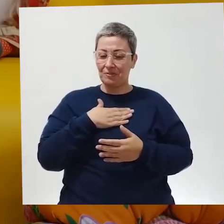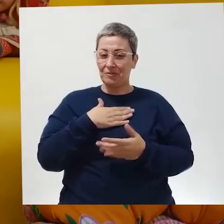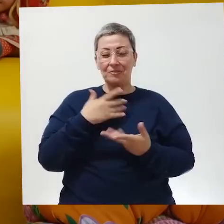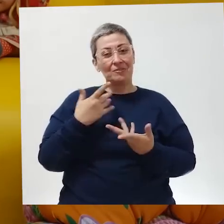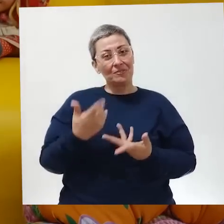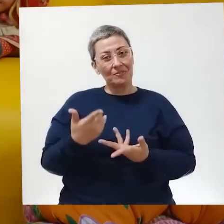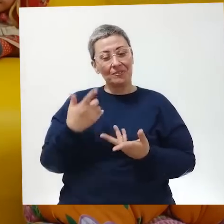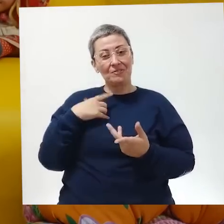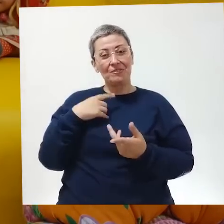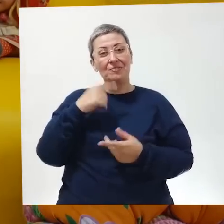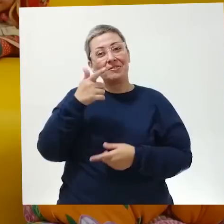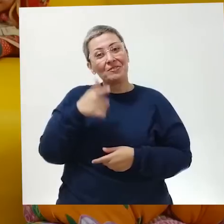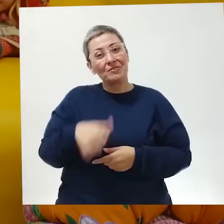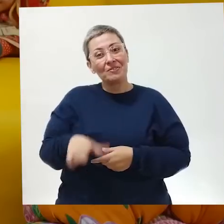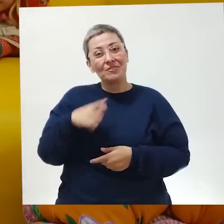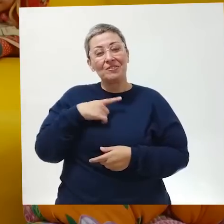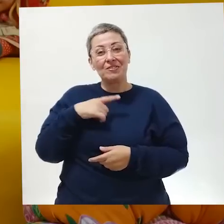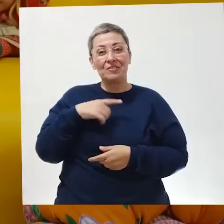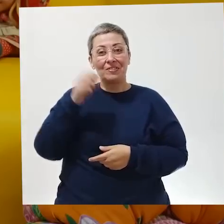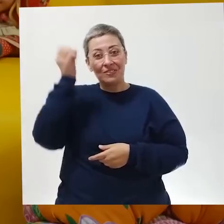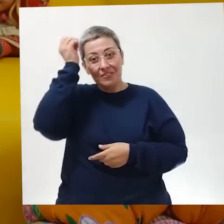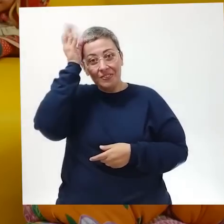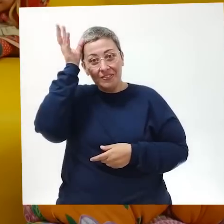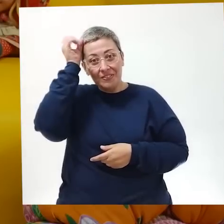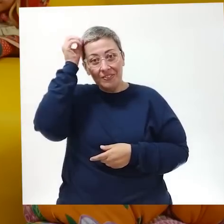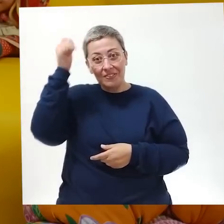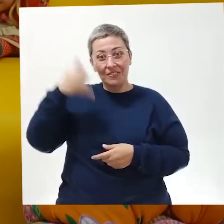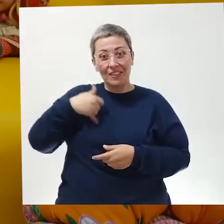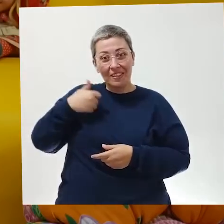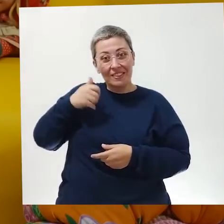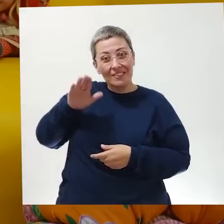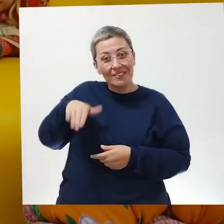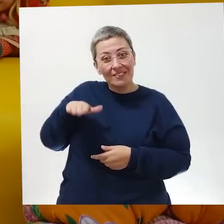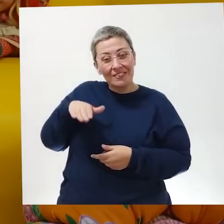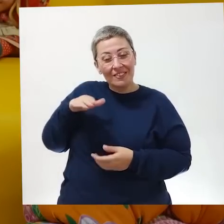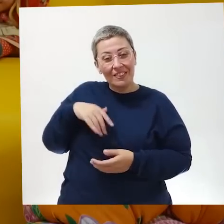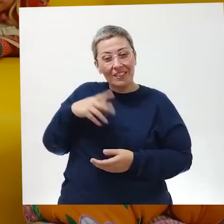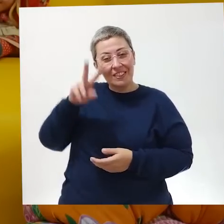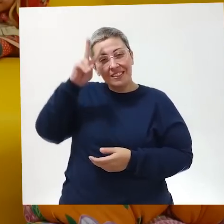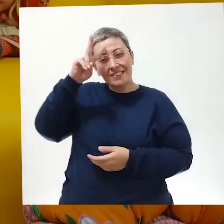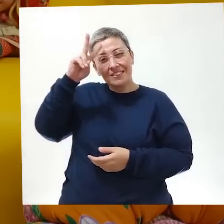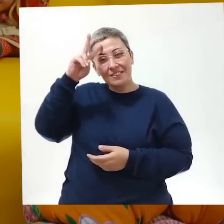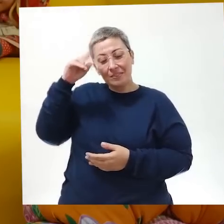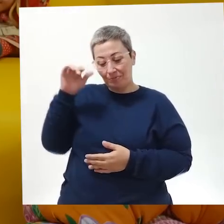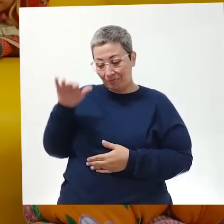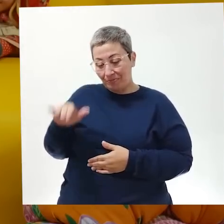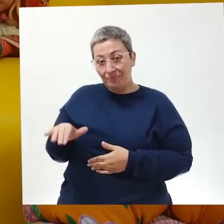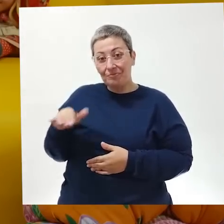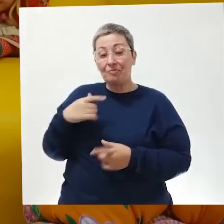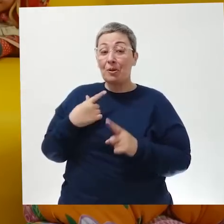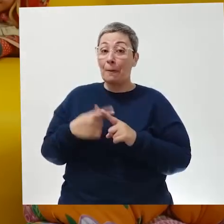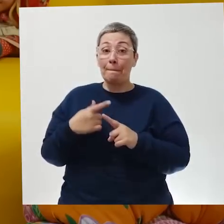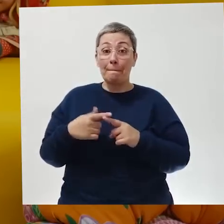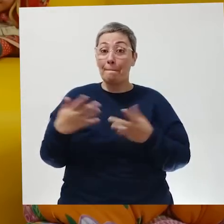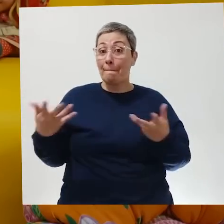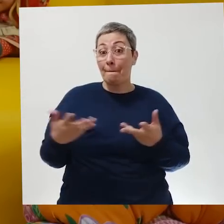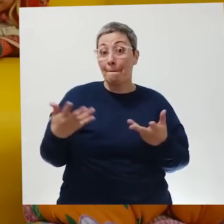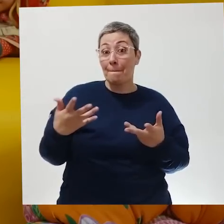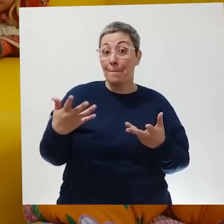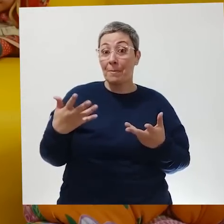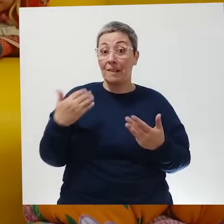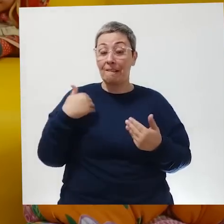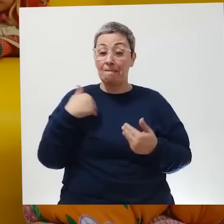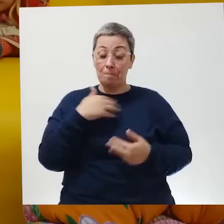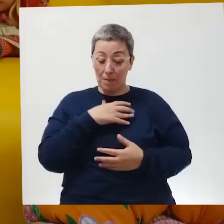Eu trago mais uma vez a Vaninha, eu pequenininha. Eu trago, gente, porque hoje a minha